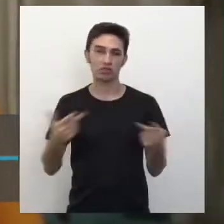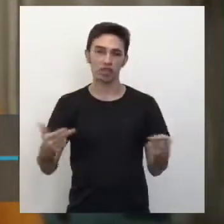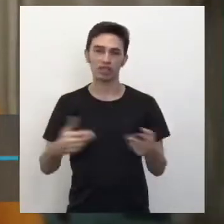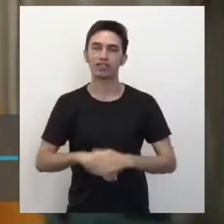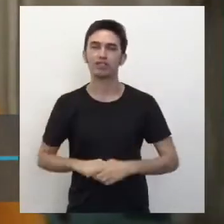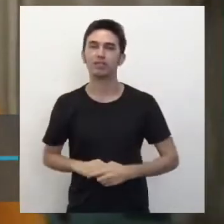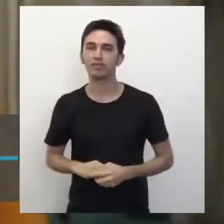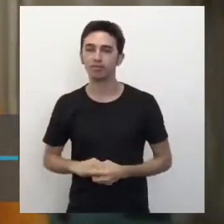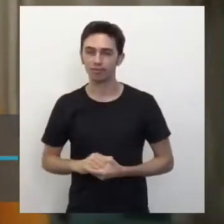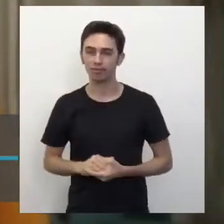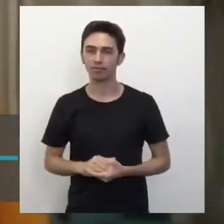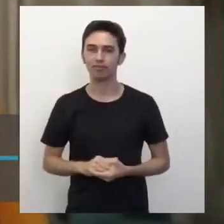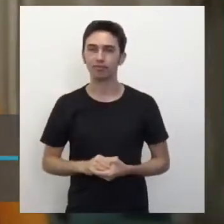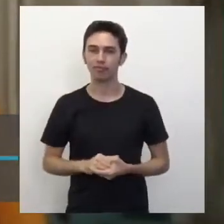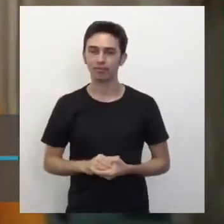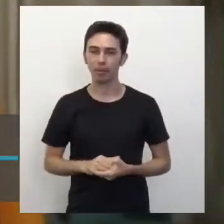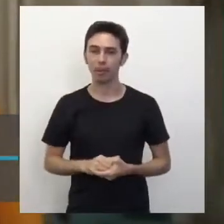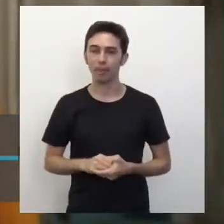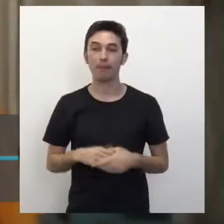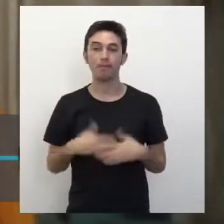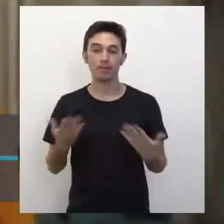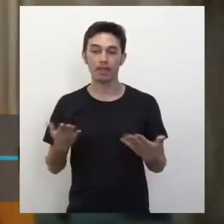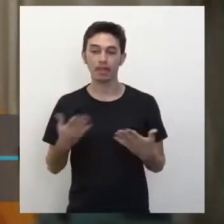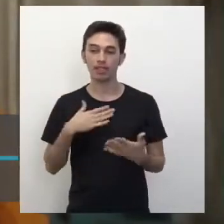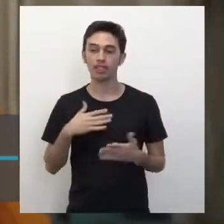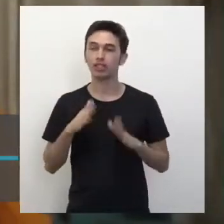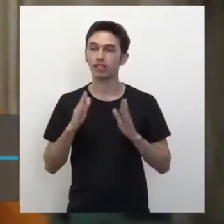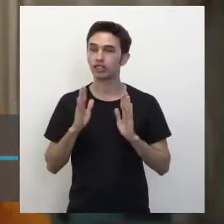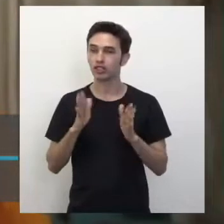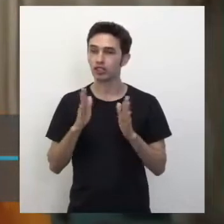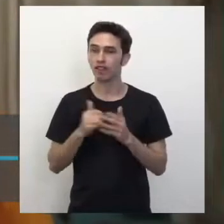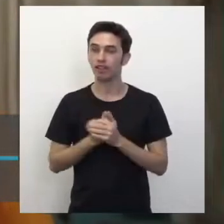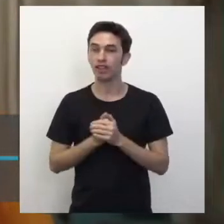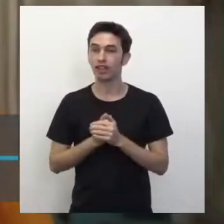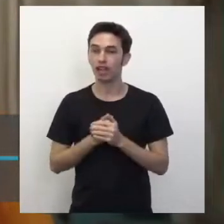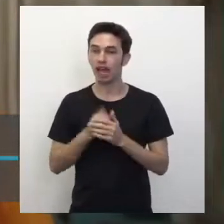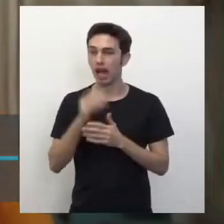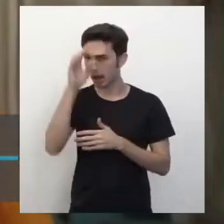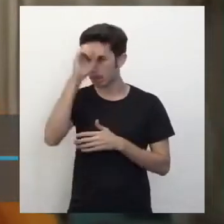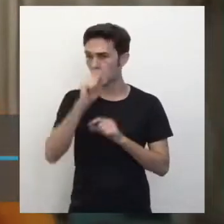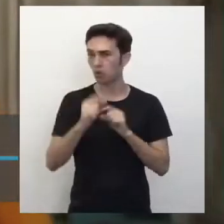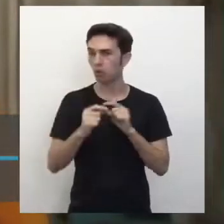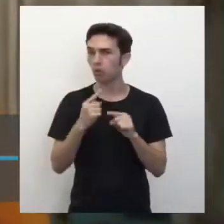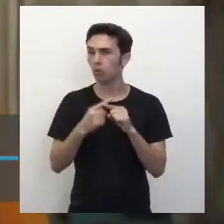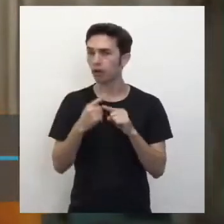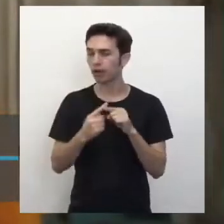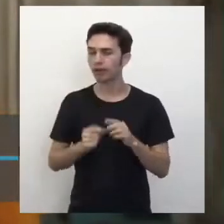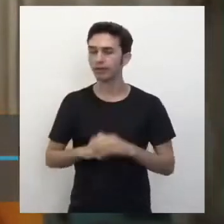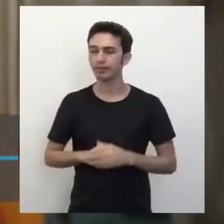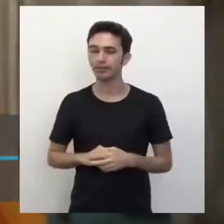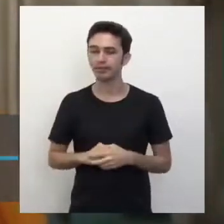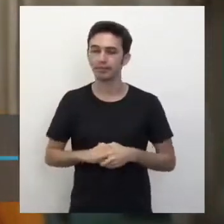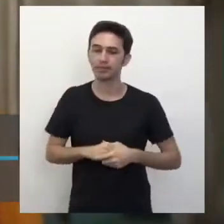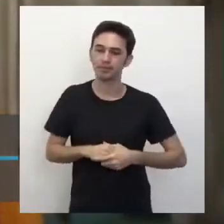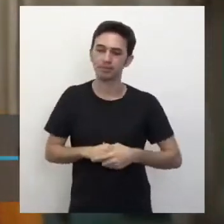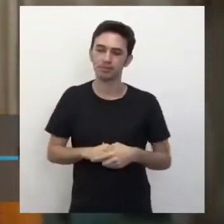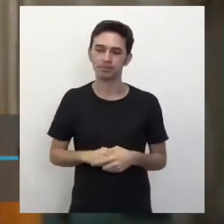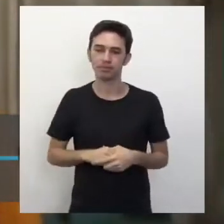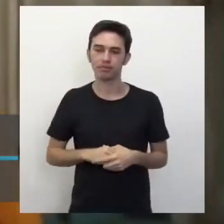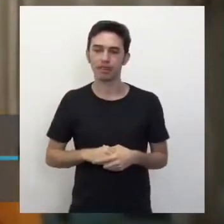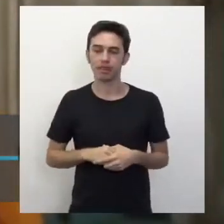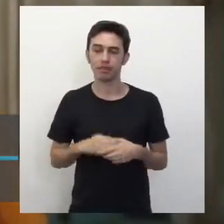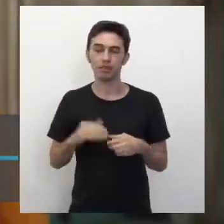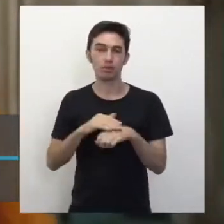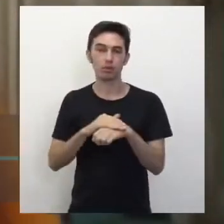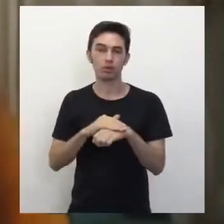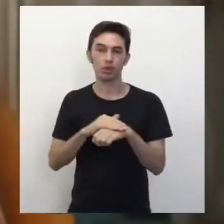que eu coloquei para a aula de hoje e a gente já vai ver o porquê. Então, vamos começar juntos,